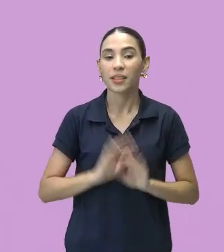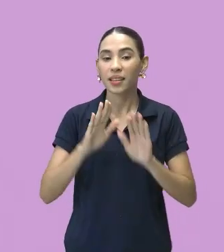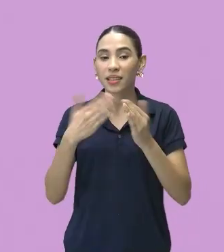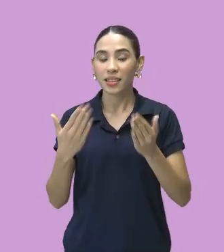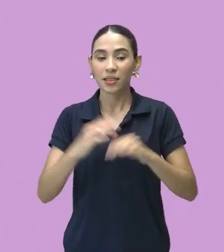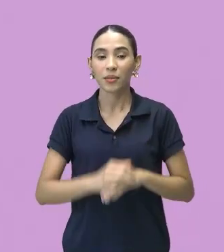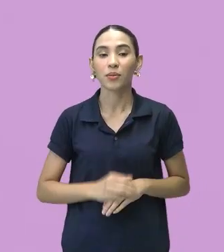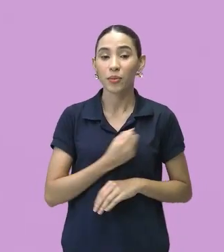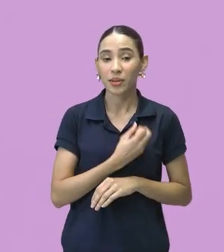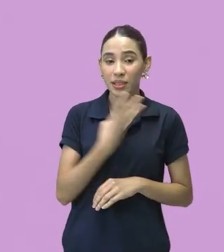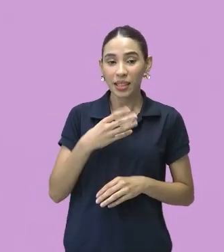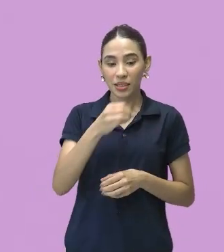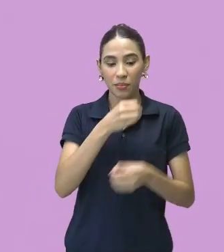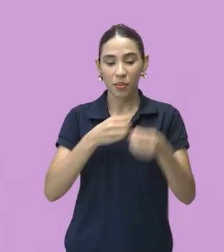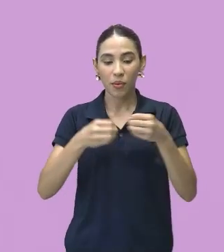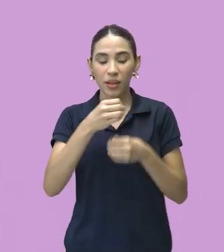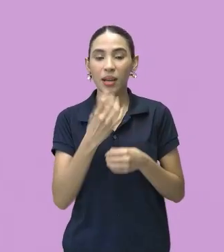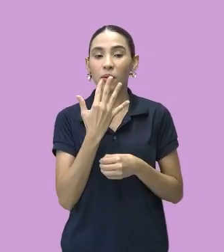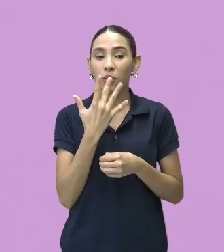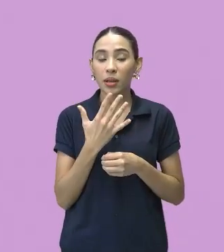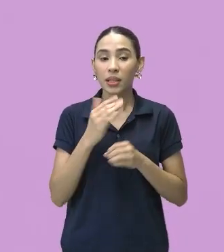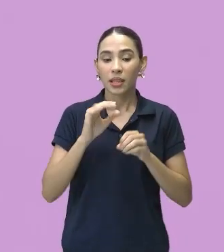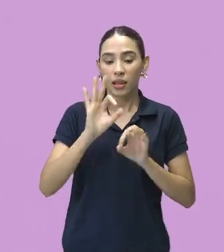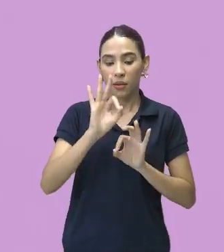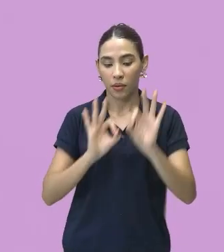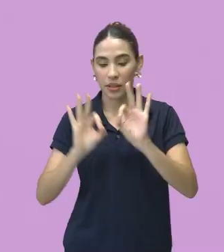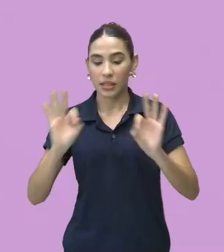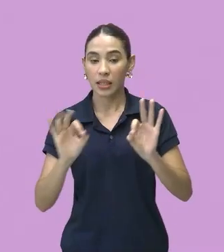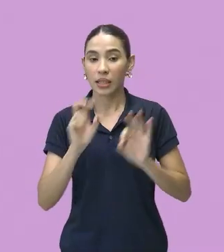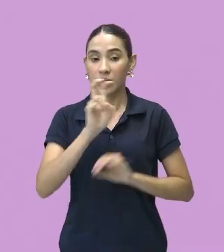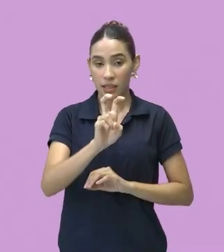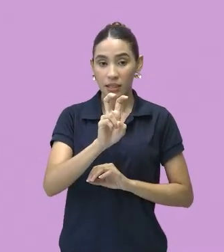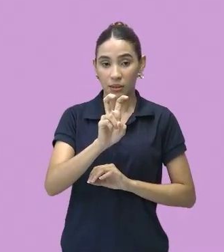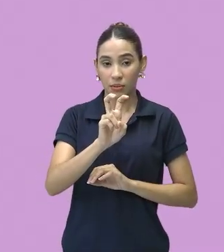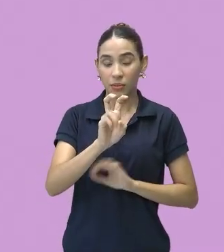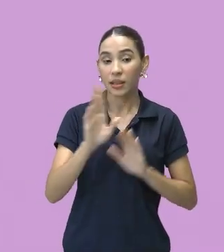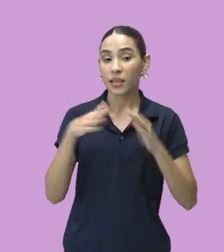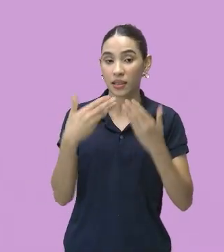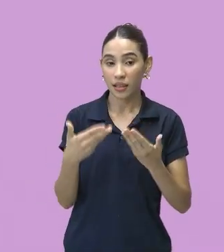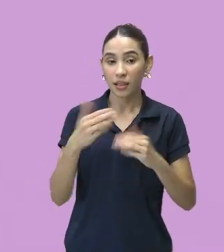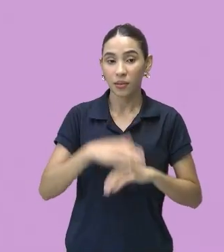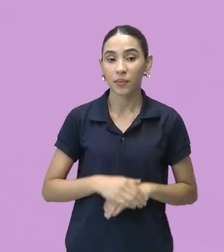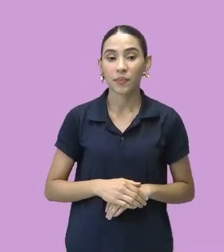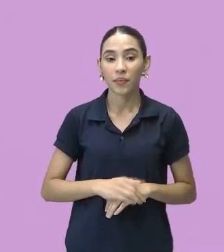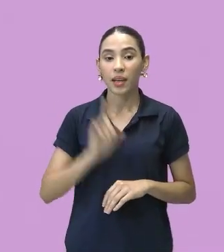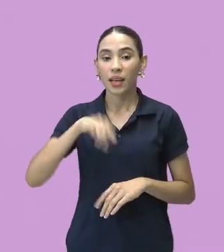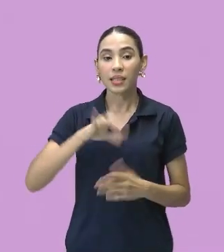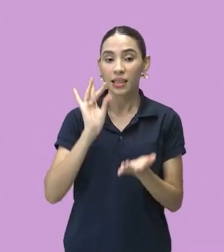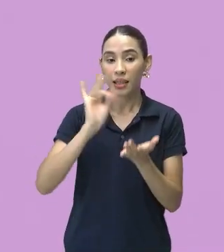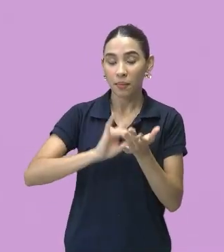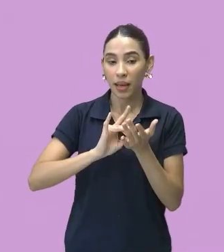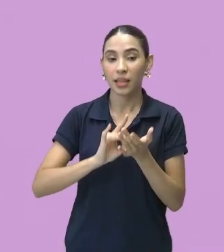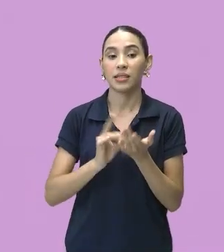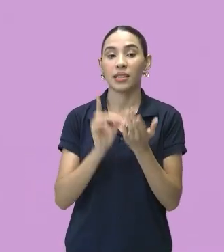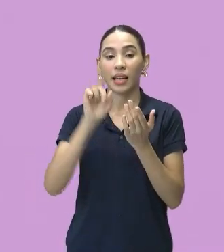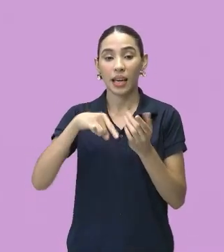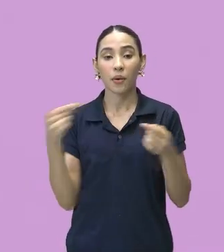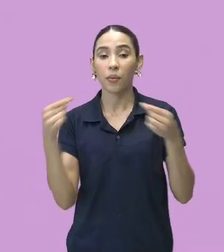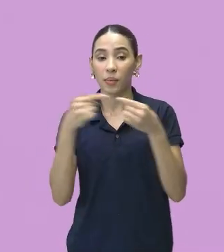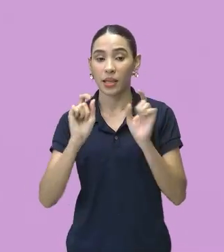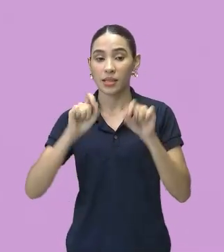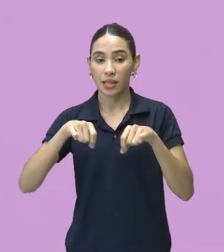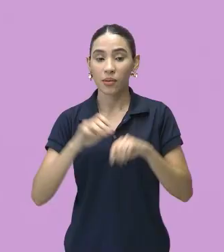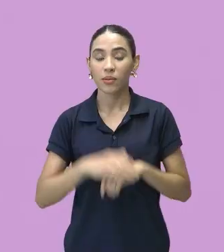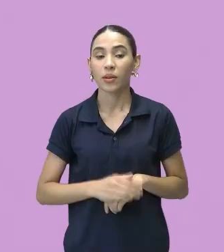dessa quantidade de bolinhas coloridas, nós iremos separar 5. Então, exatamente isso é